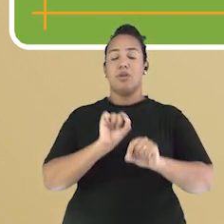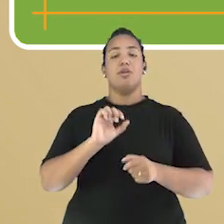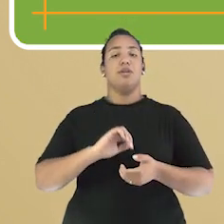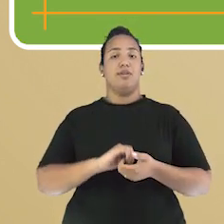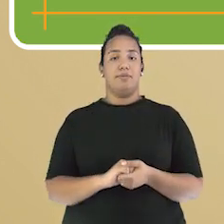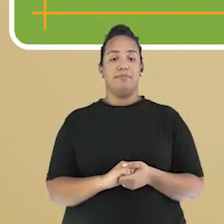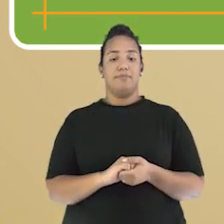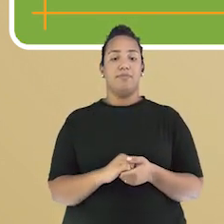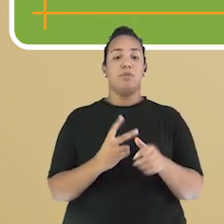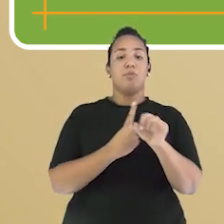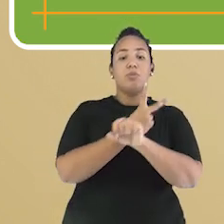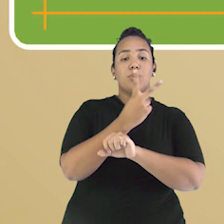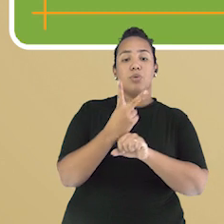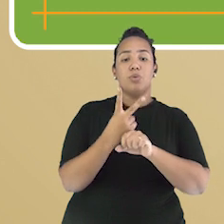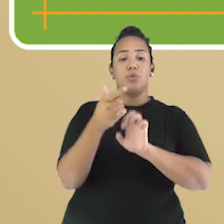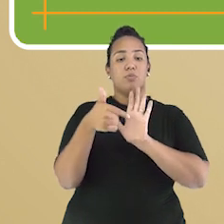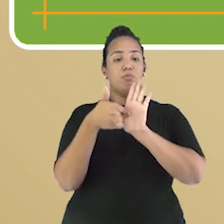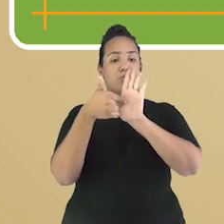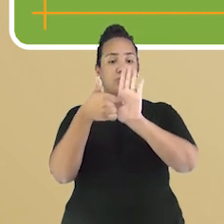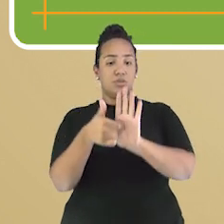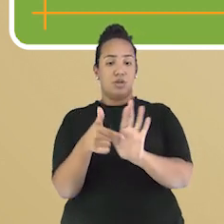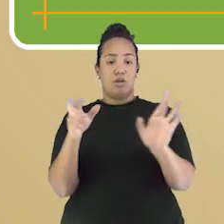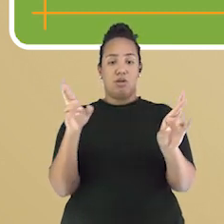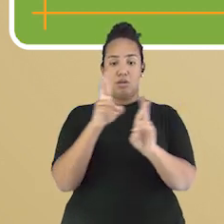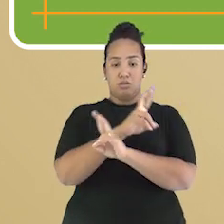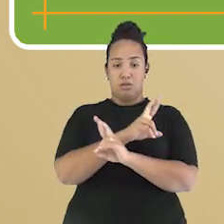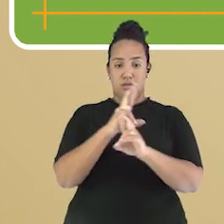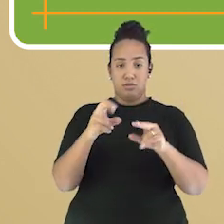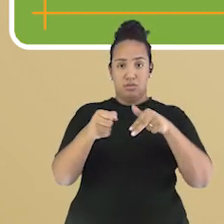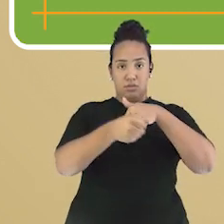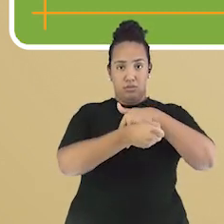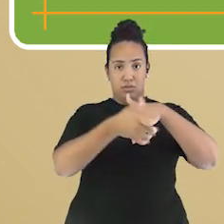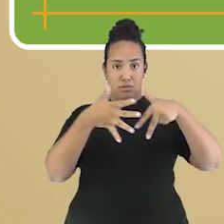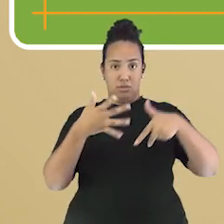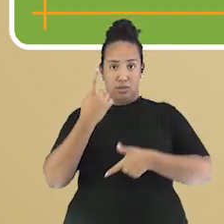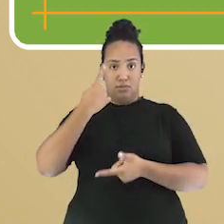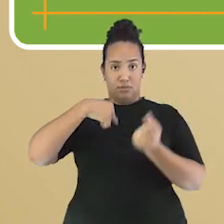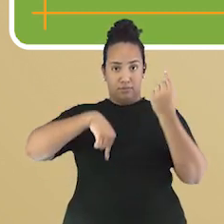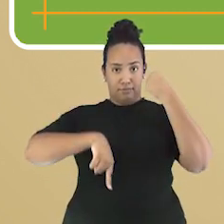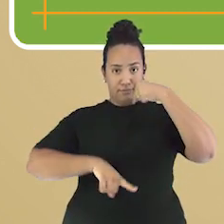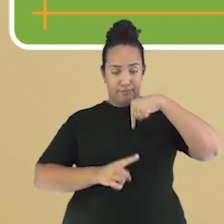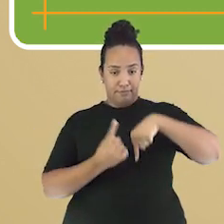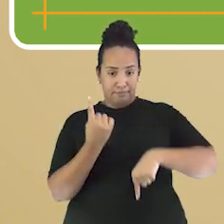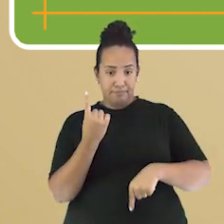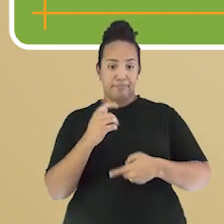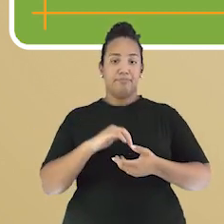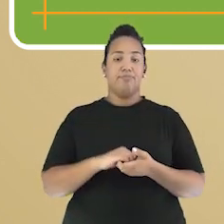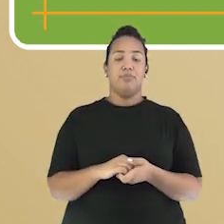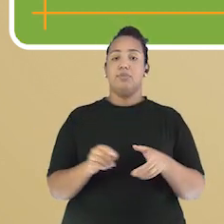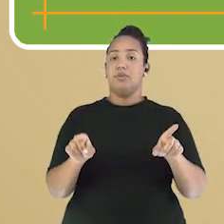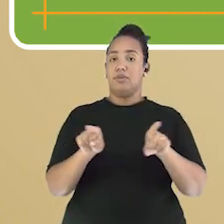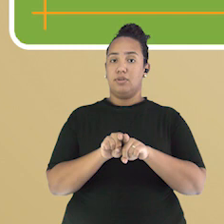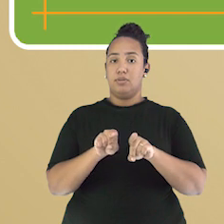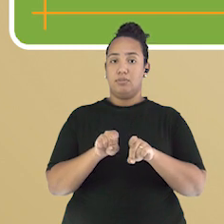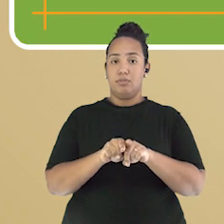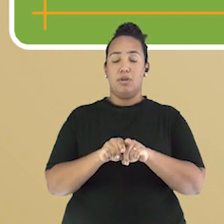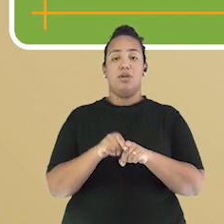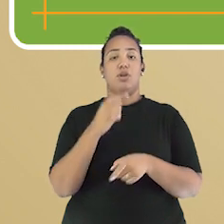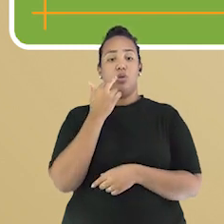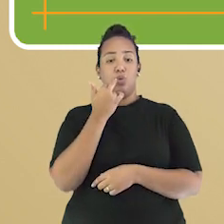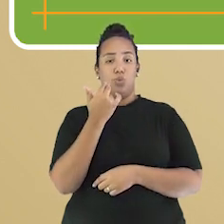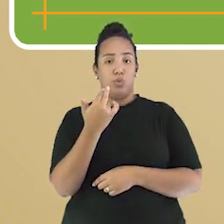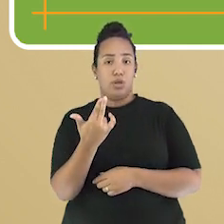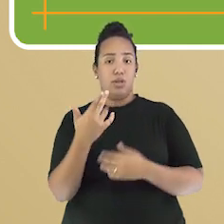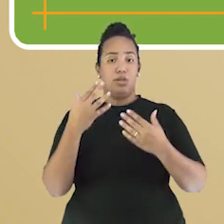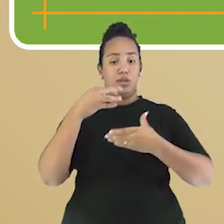busca justificar a relação entre o funcionamento do sistema circulatório, a distribuição dos